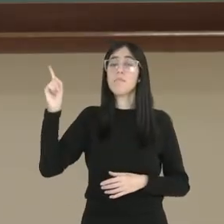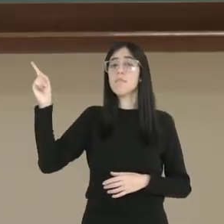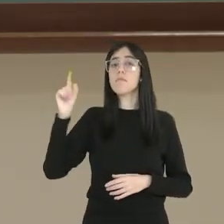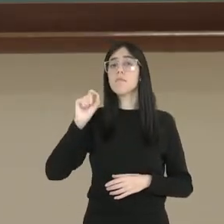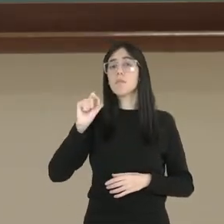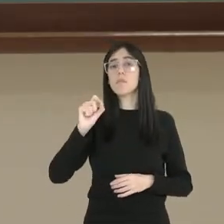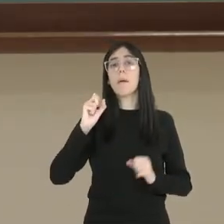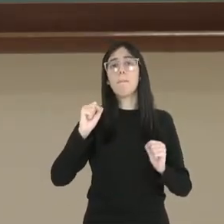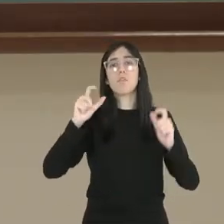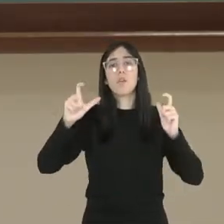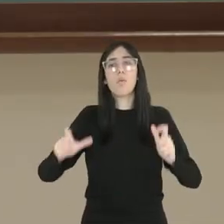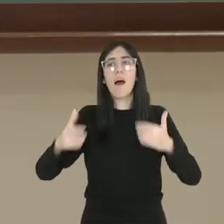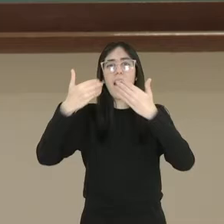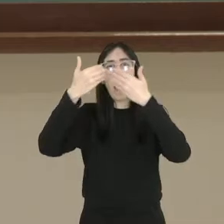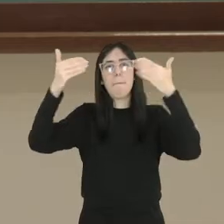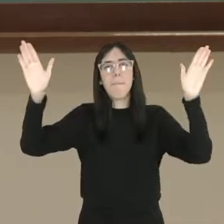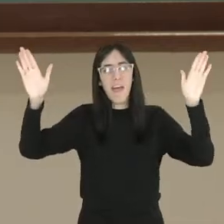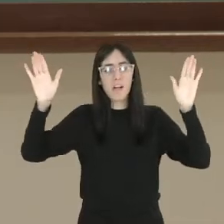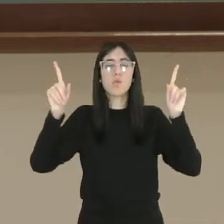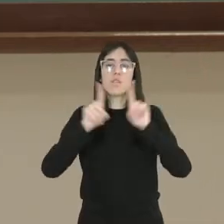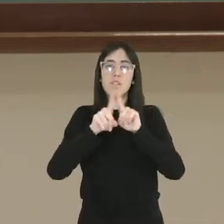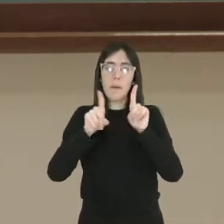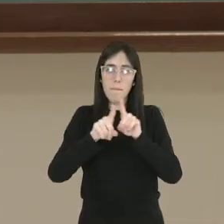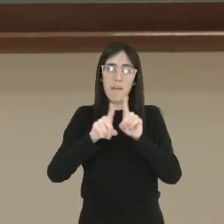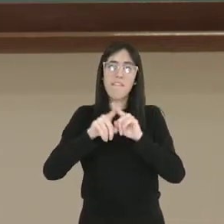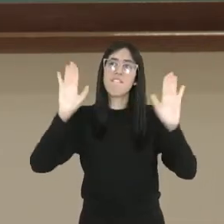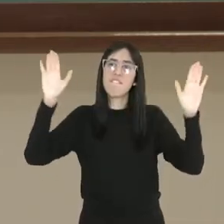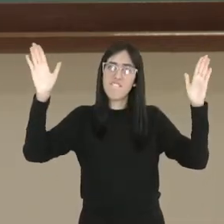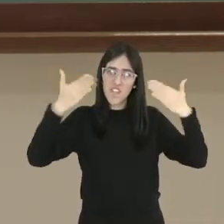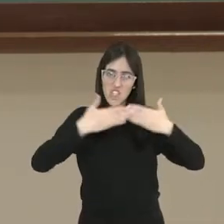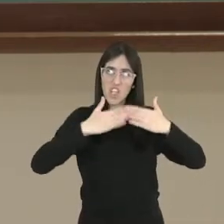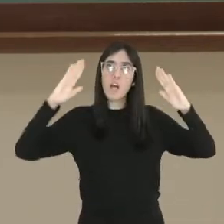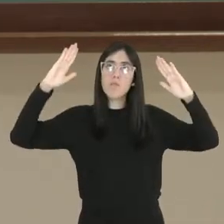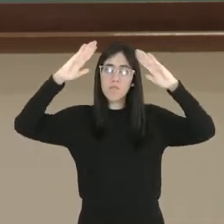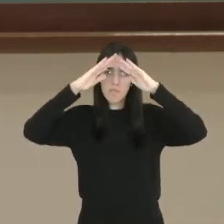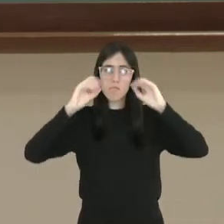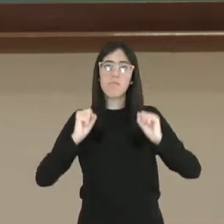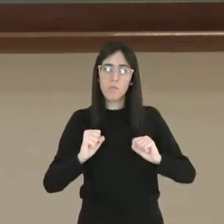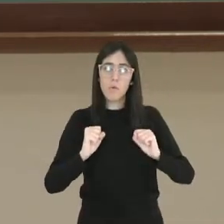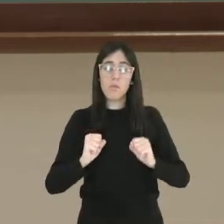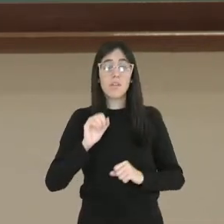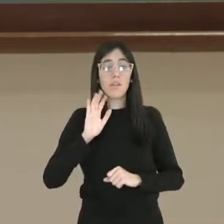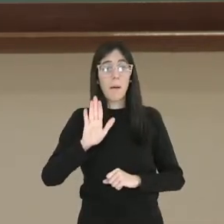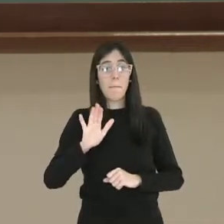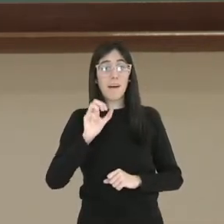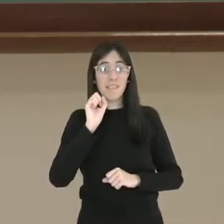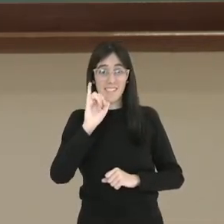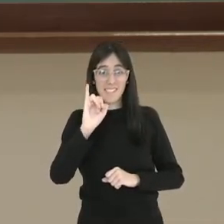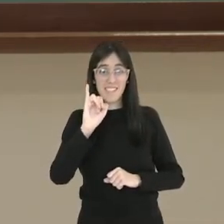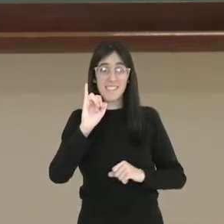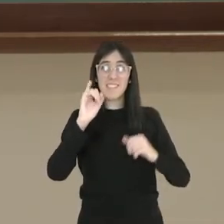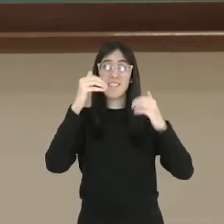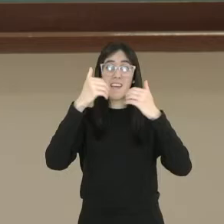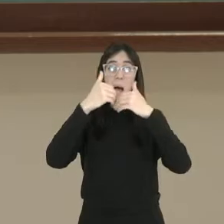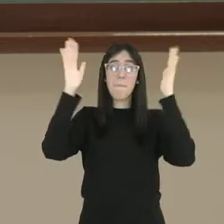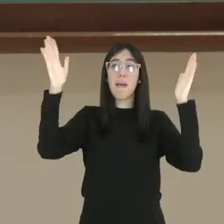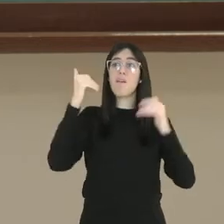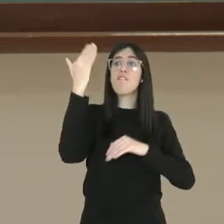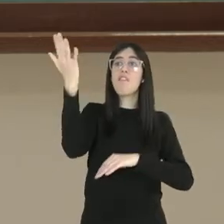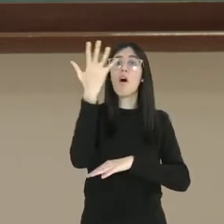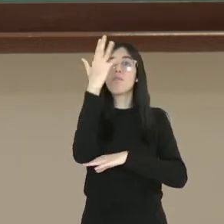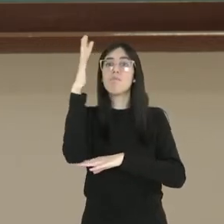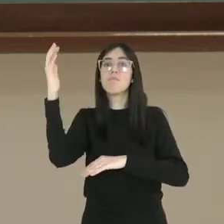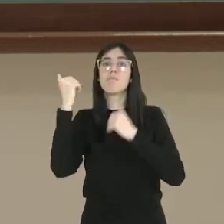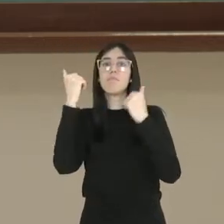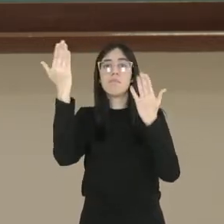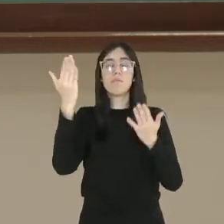lugares abertos e em locais fechados. Porém, enquanto ela é praticada em locais abertos, ainda é mais comum